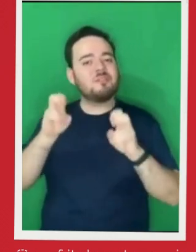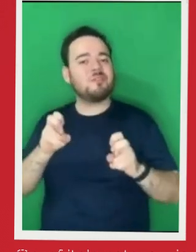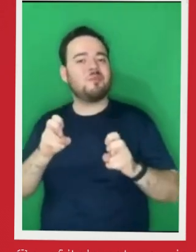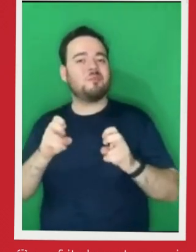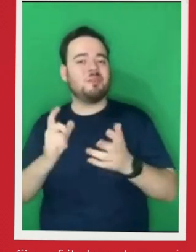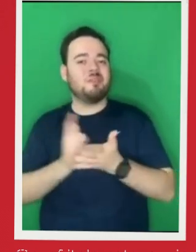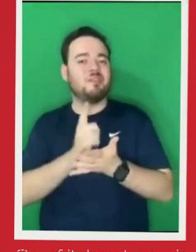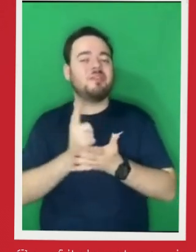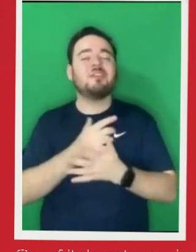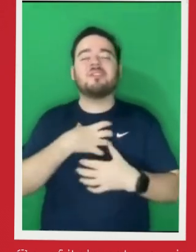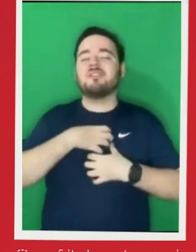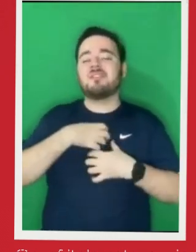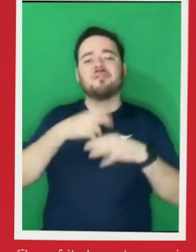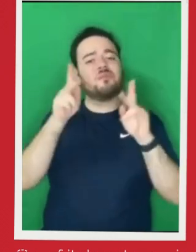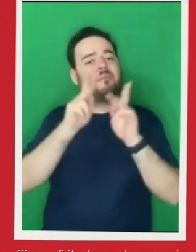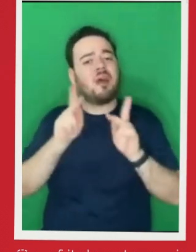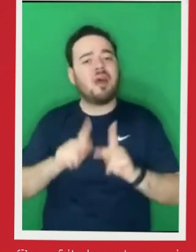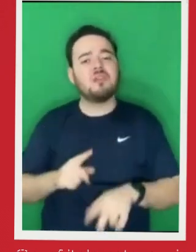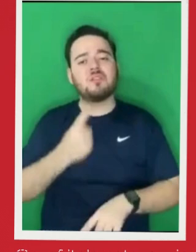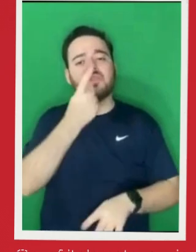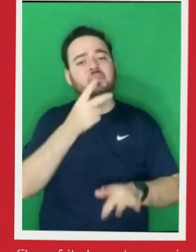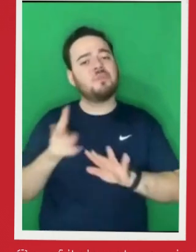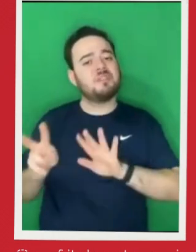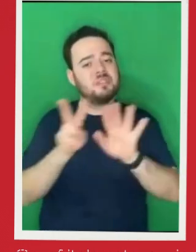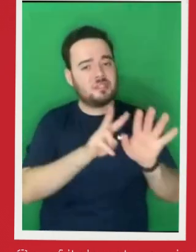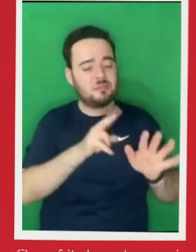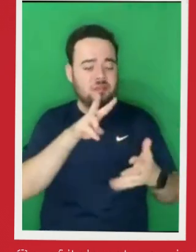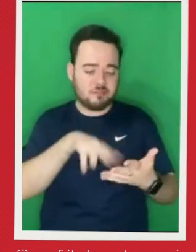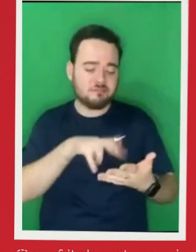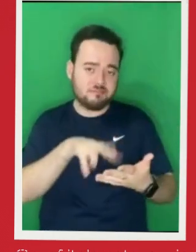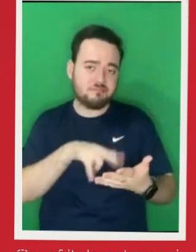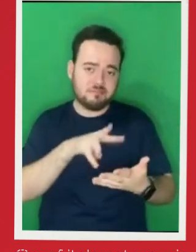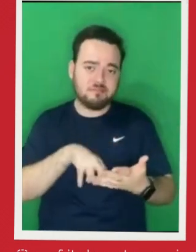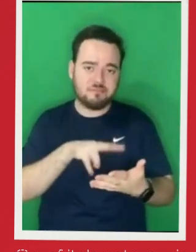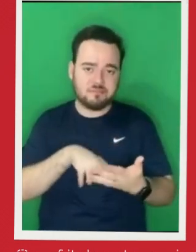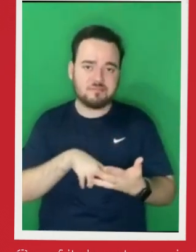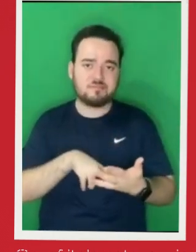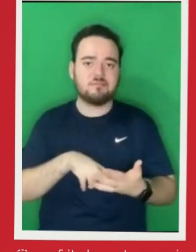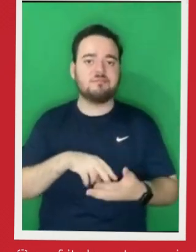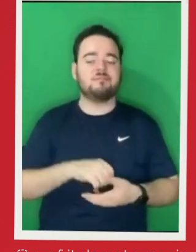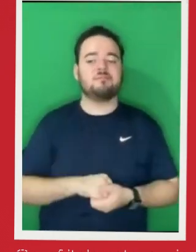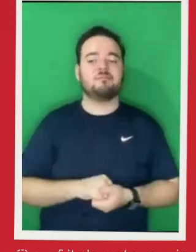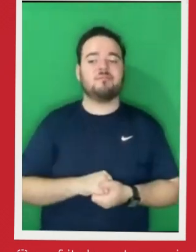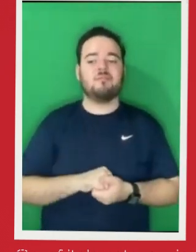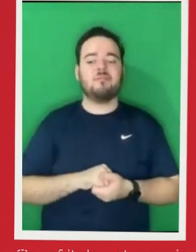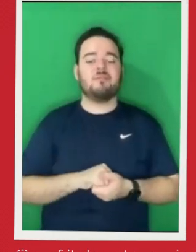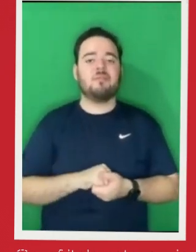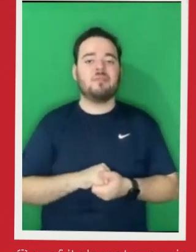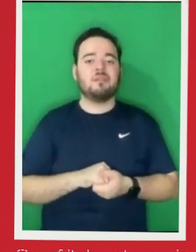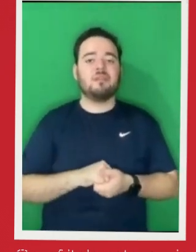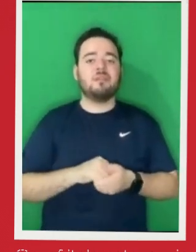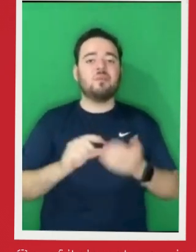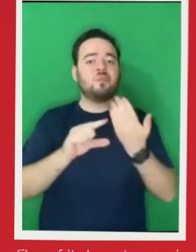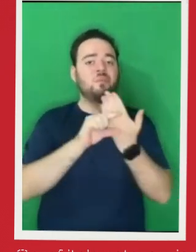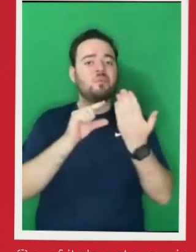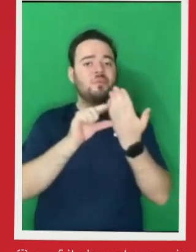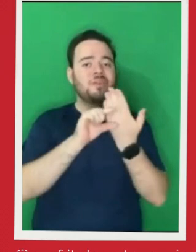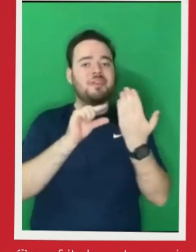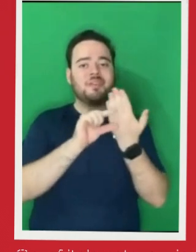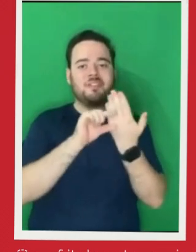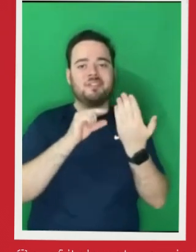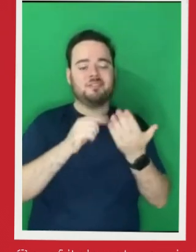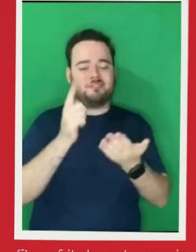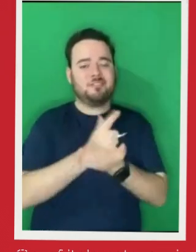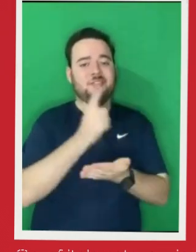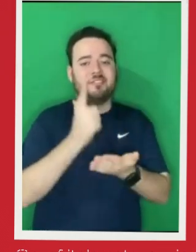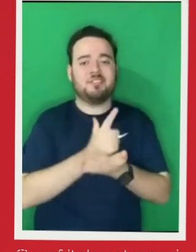Isso me dá muita paz, ao menos uma vez por semana eu consegui ler. Então agora, lendo O Avesso da Pele, do Jefferson Tenório